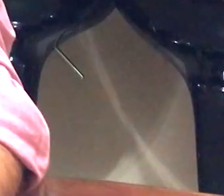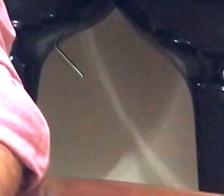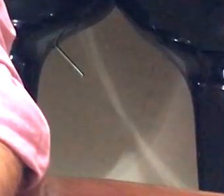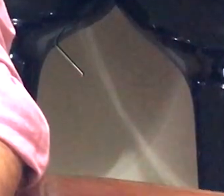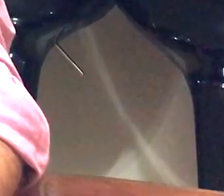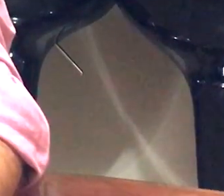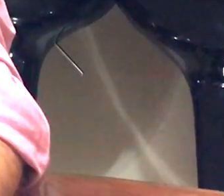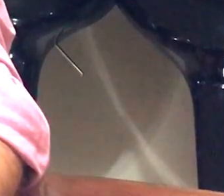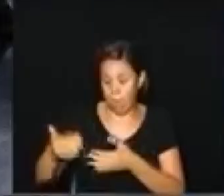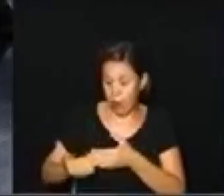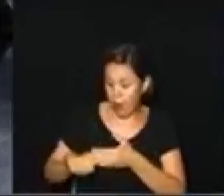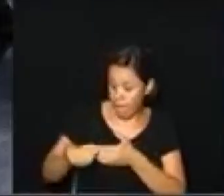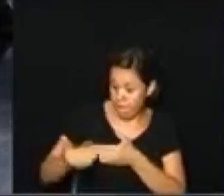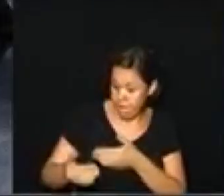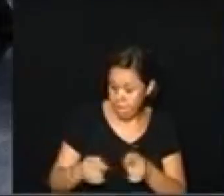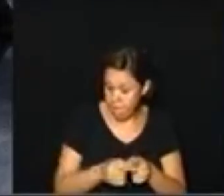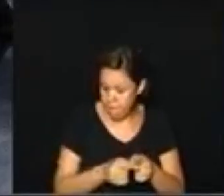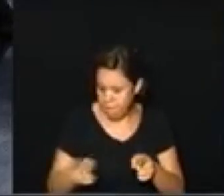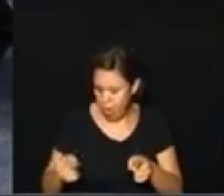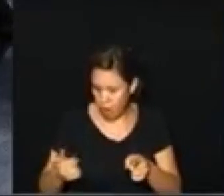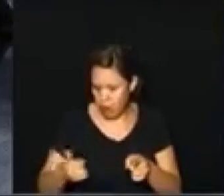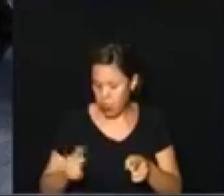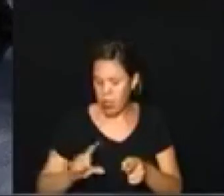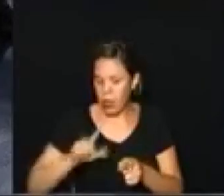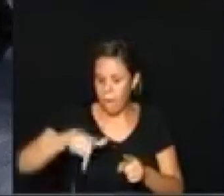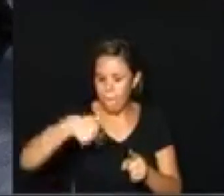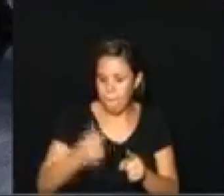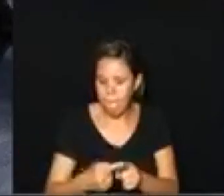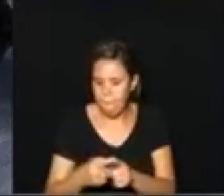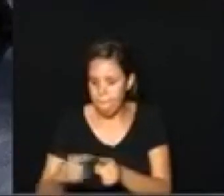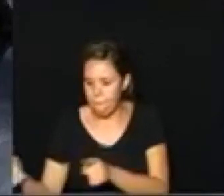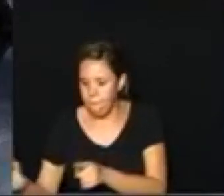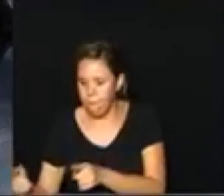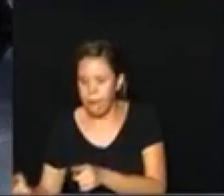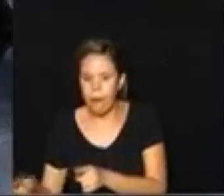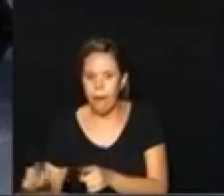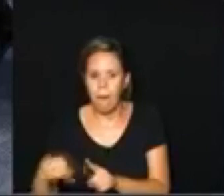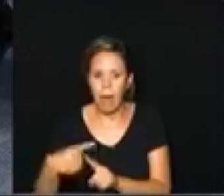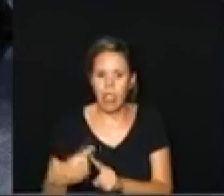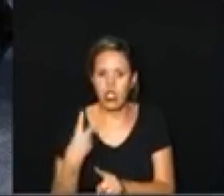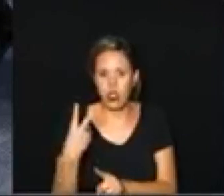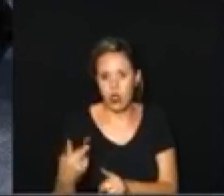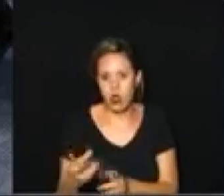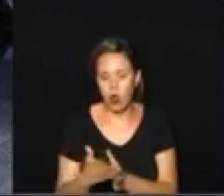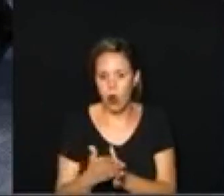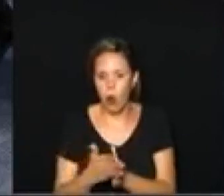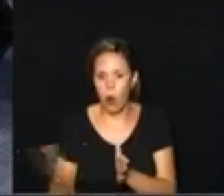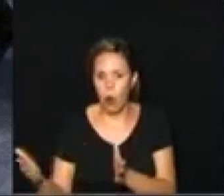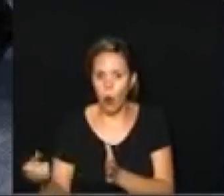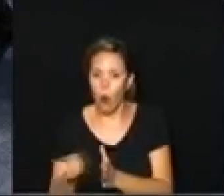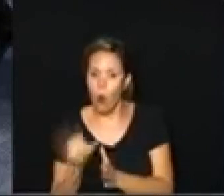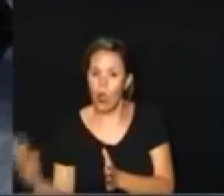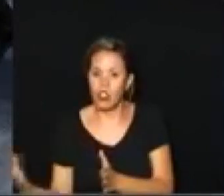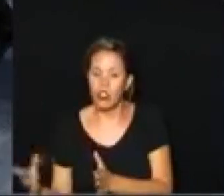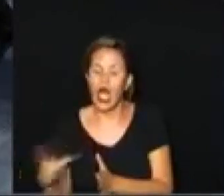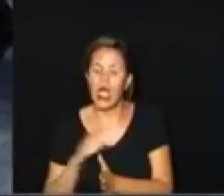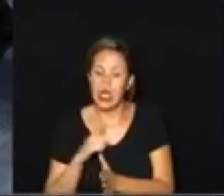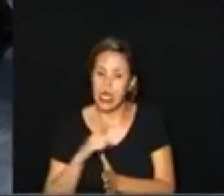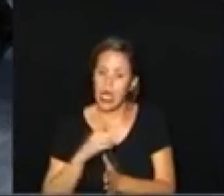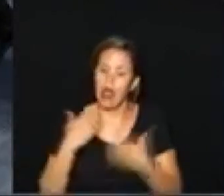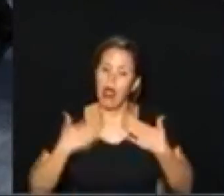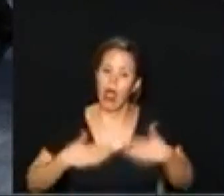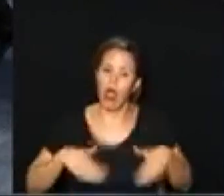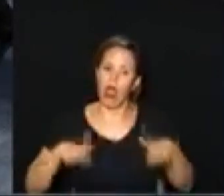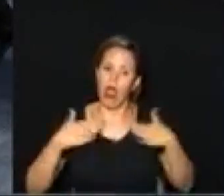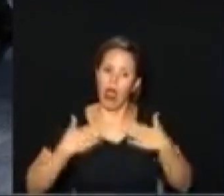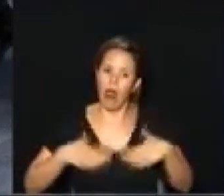campanha em Campinas. Olha aí. Nós faremos mais dois módulos, pelo menos mais dois módulos, de modo que a gente possa ter